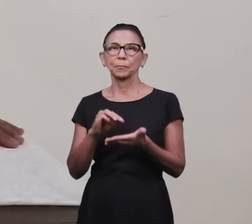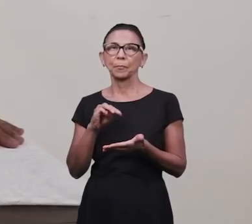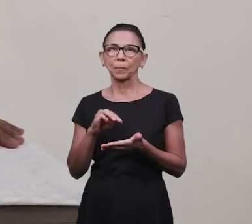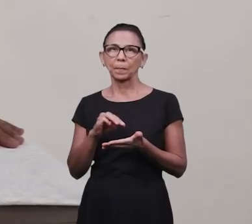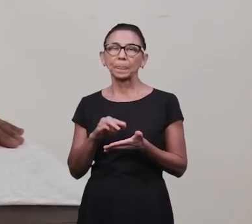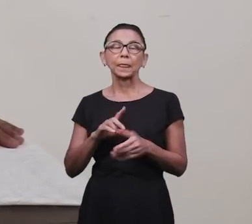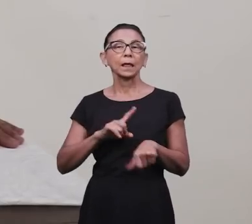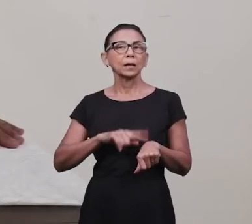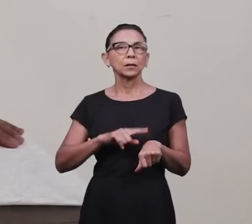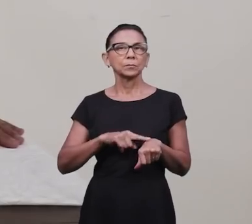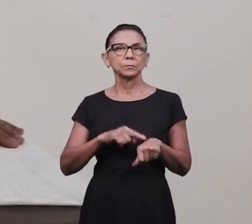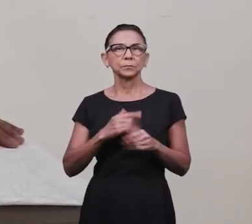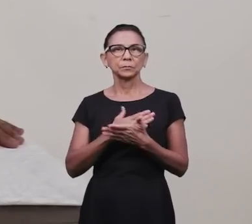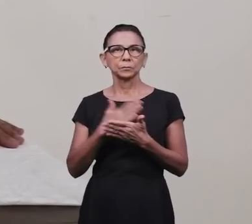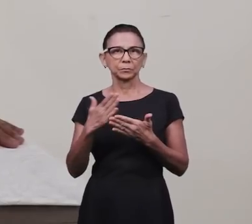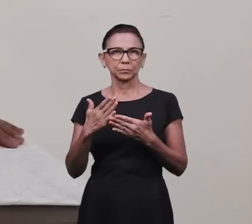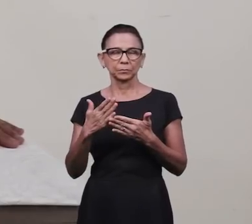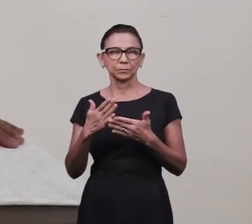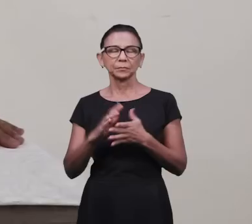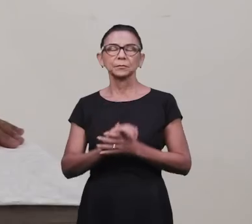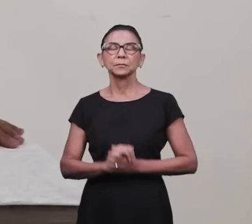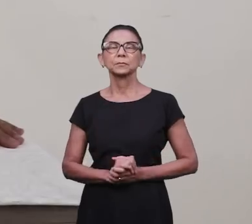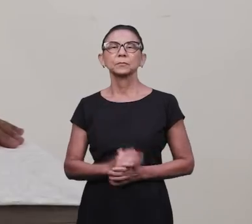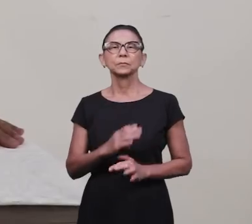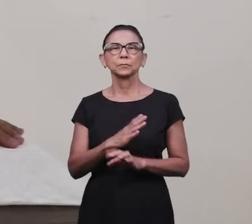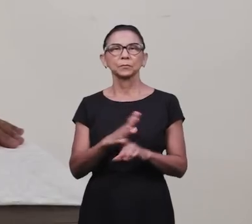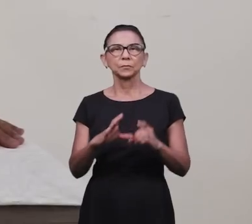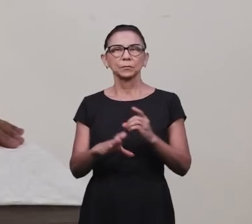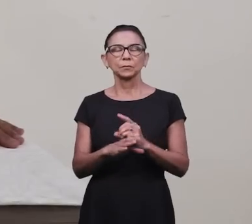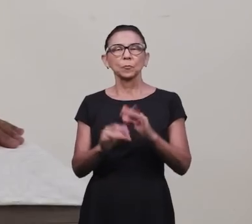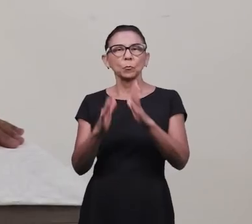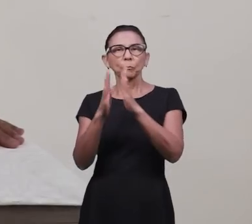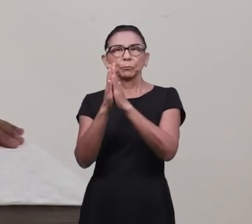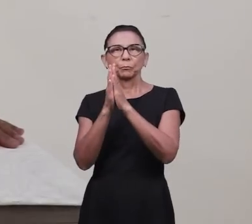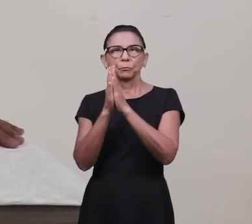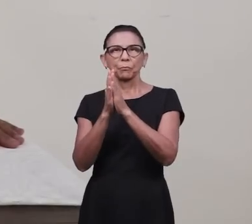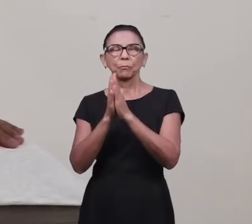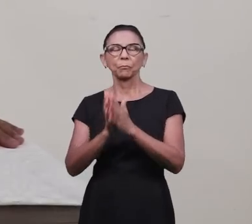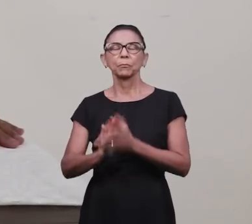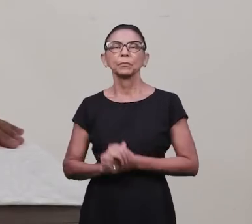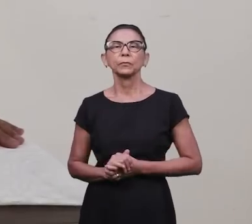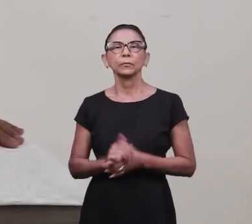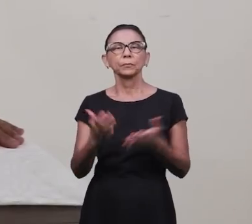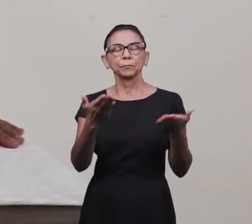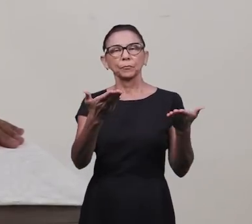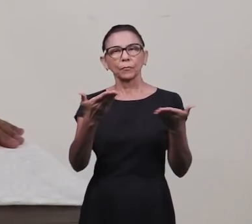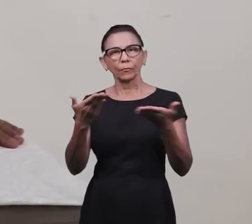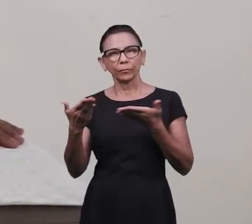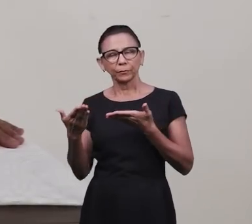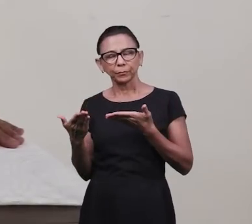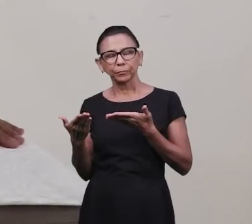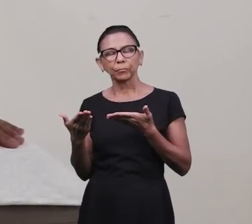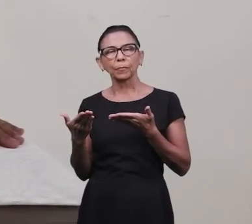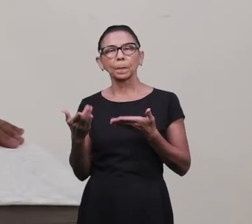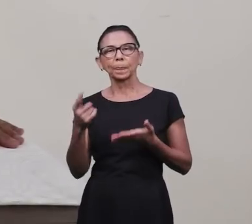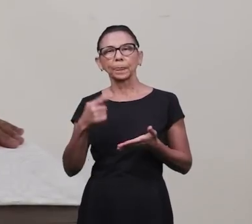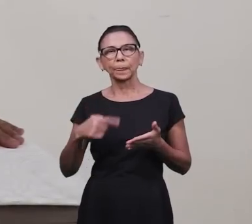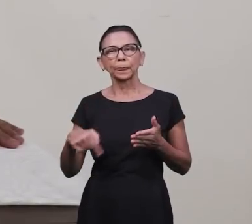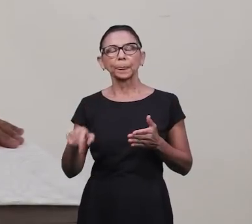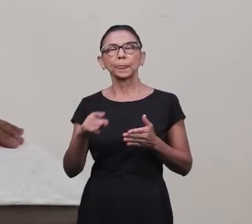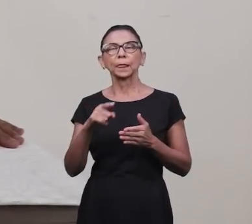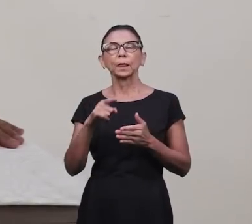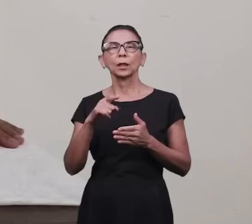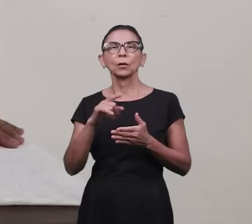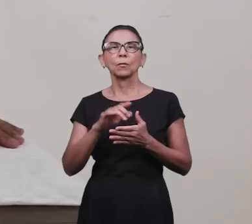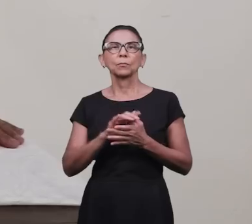Nós queremos, nessa hora, dar início a este culto fazendo uma oração. Queremos convidar a igreja, né,